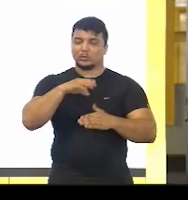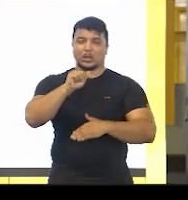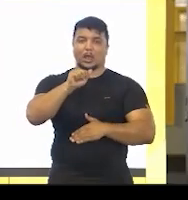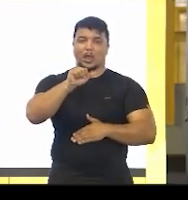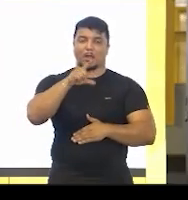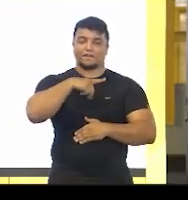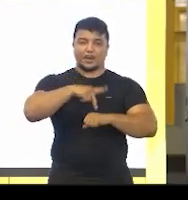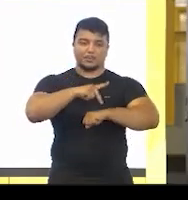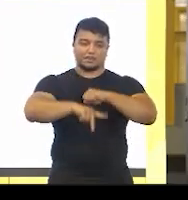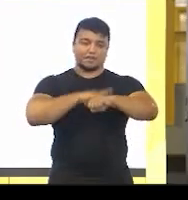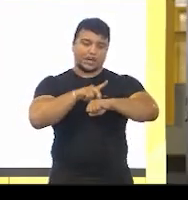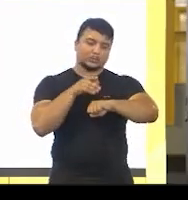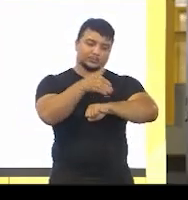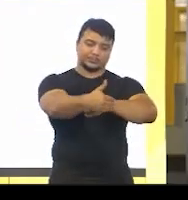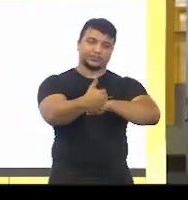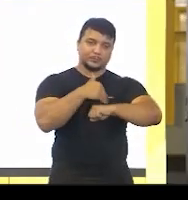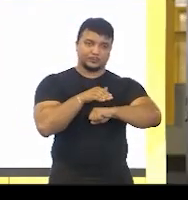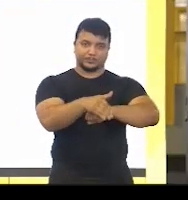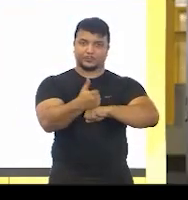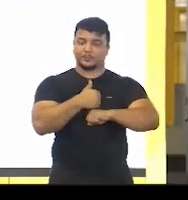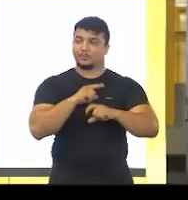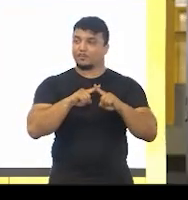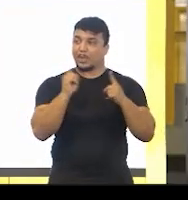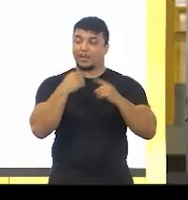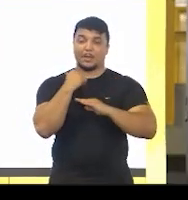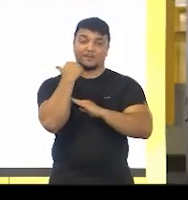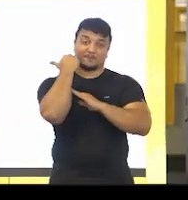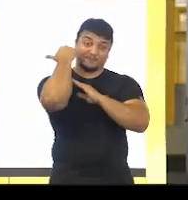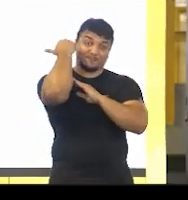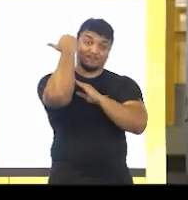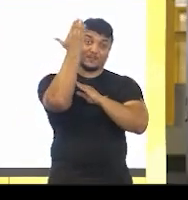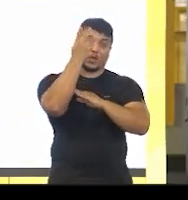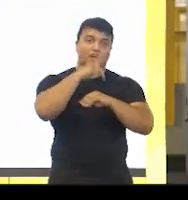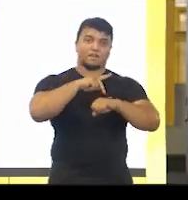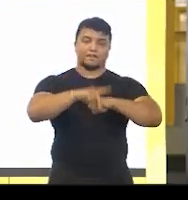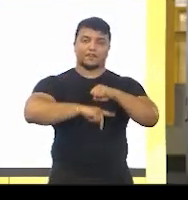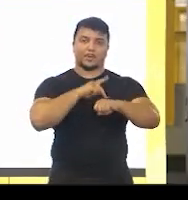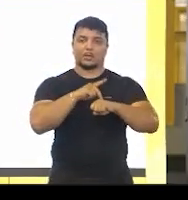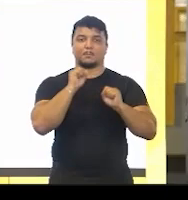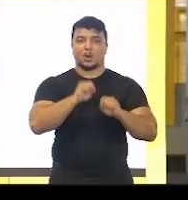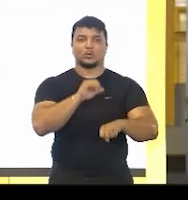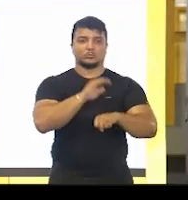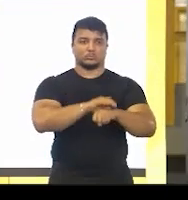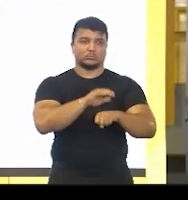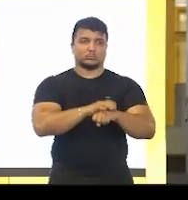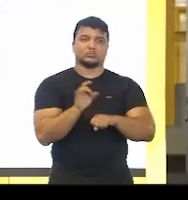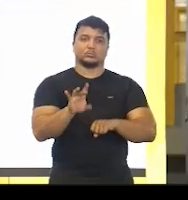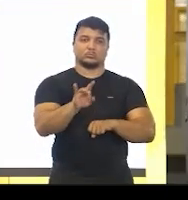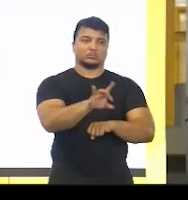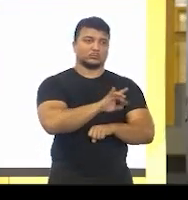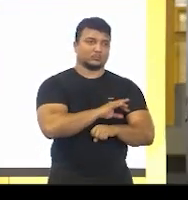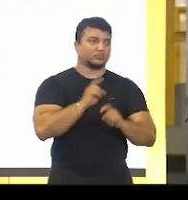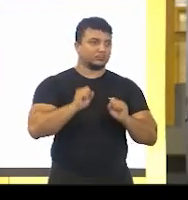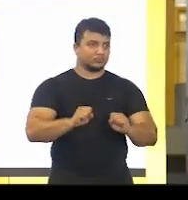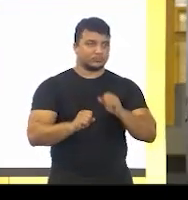Mas, para o mercado externo, cada país cobra a sua tarifa.